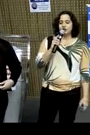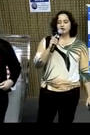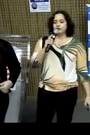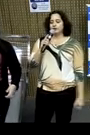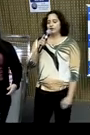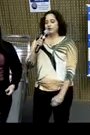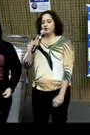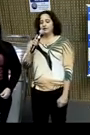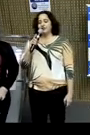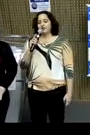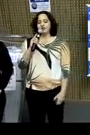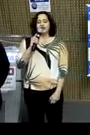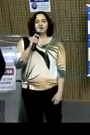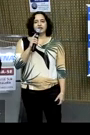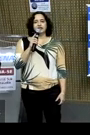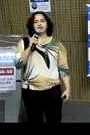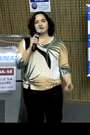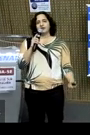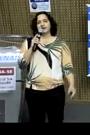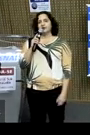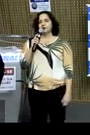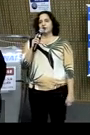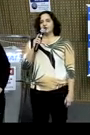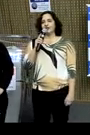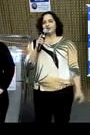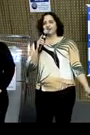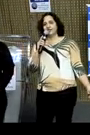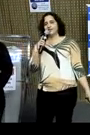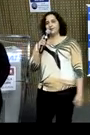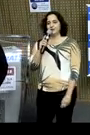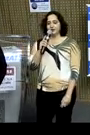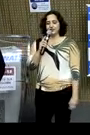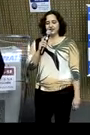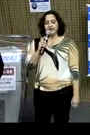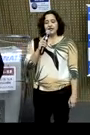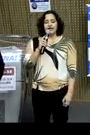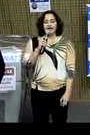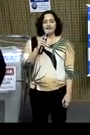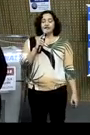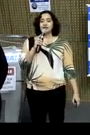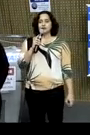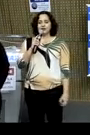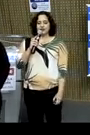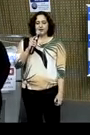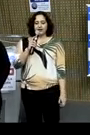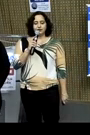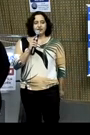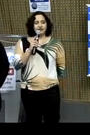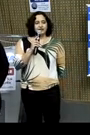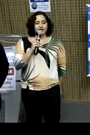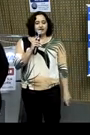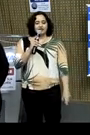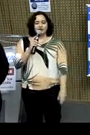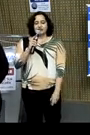Nosso indicador muito abaixo da média, que nosso calcanhar de Aquiles, podemos dizer, é a avaliação do pé diabético,